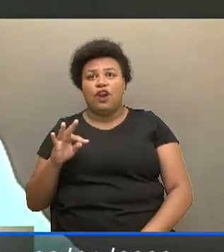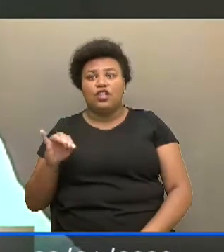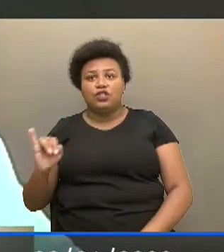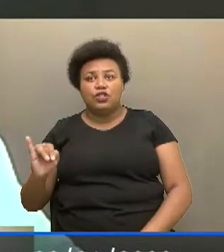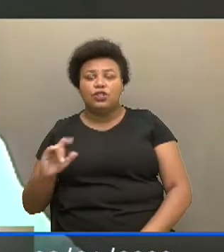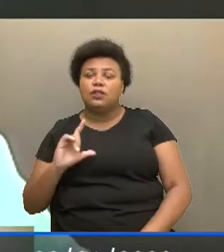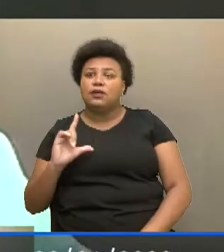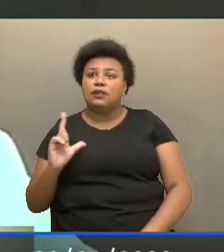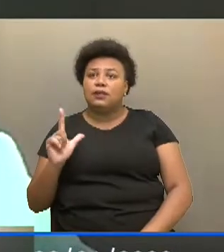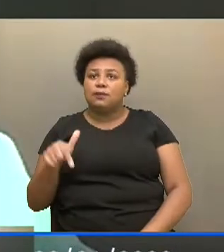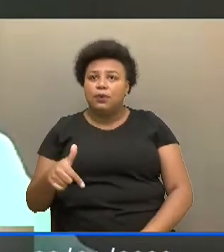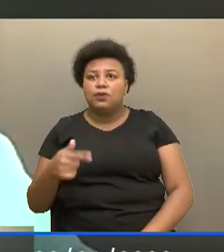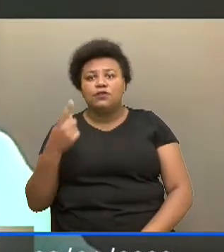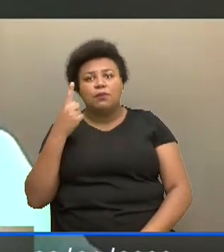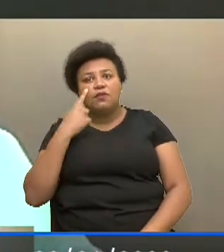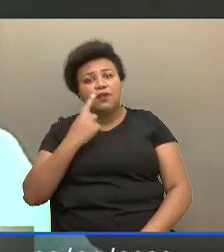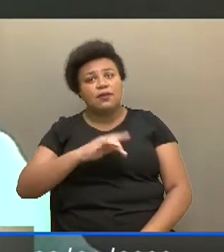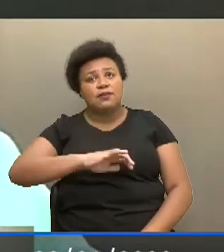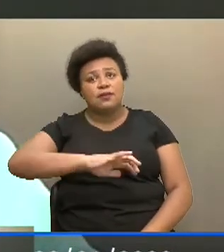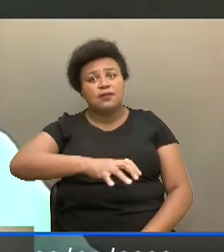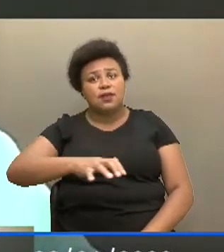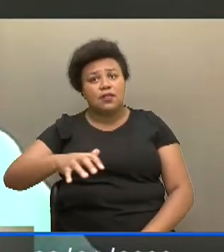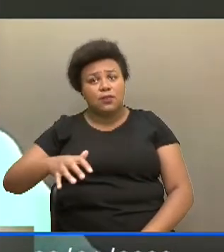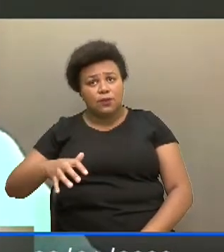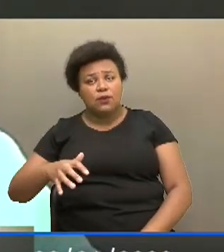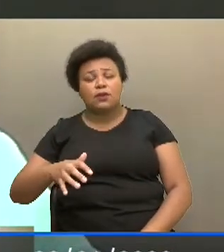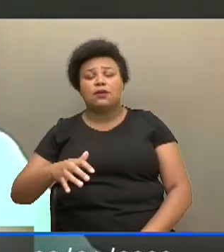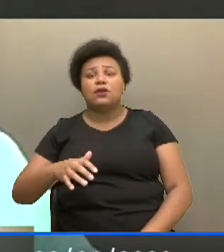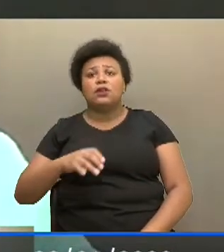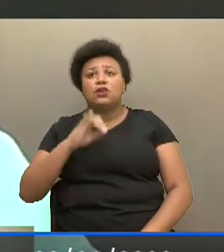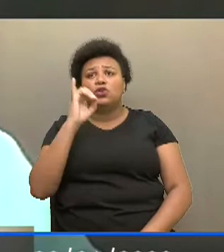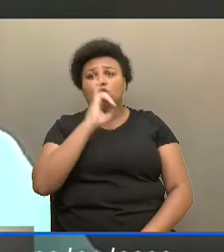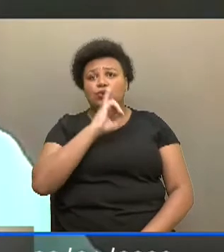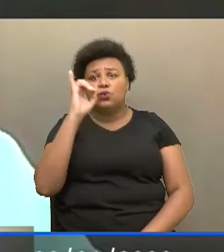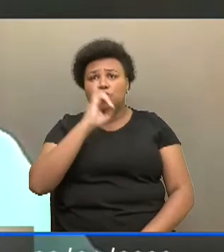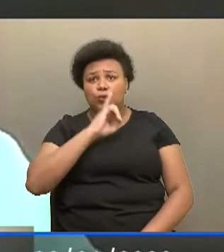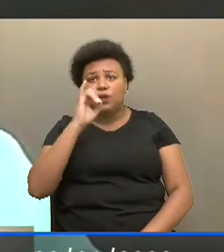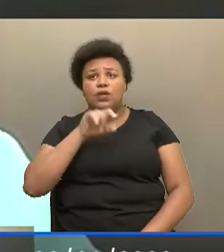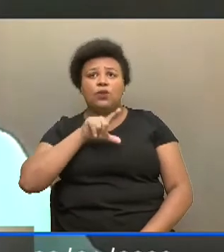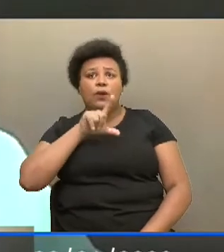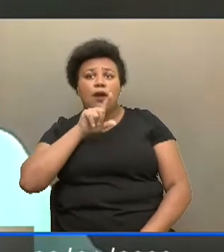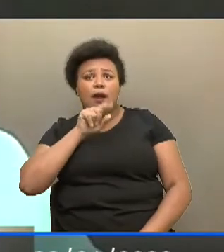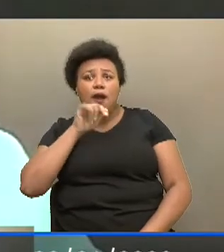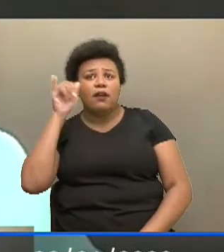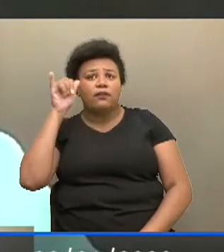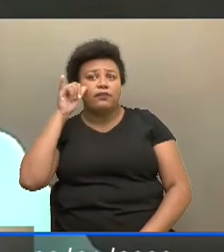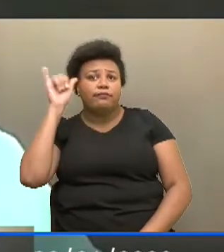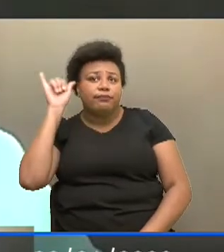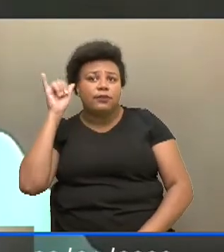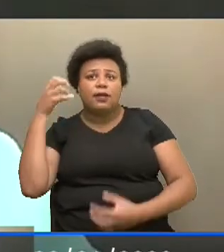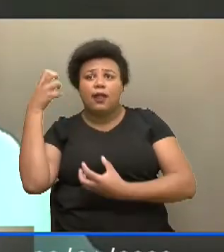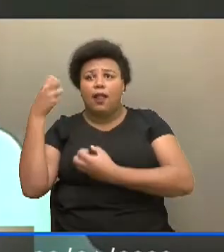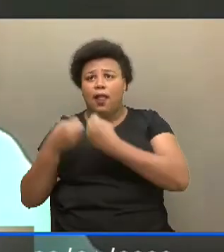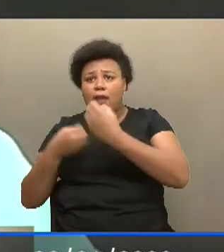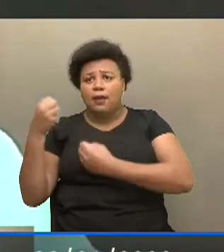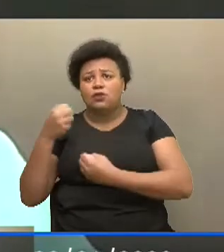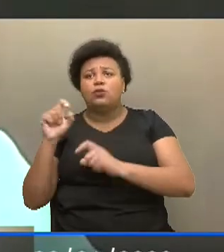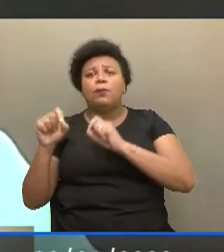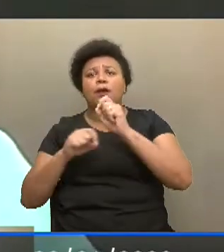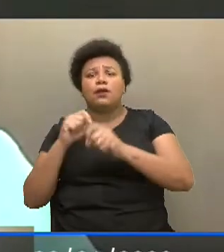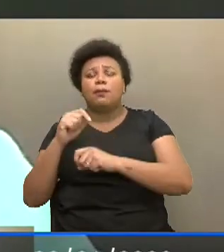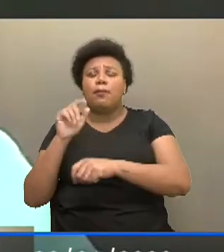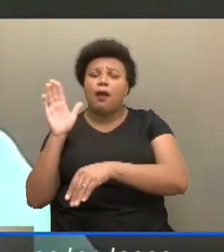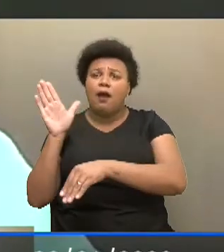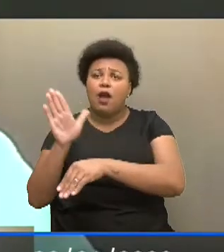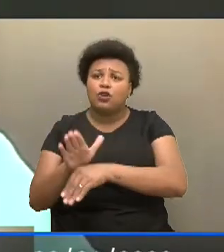depois ouvimos os setores suínos, aves, bovinos e leite, no sentido de contribuir